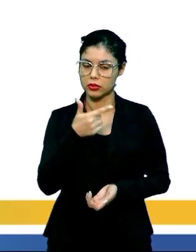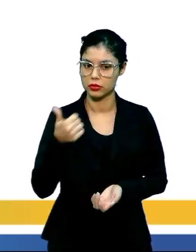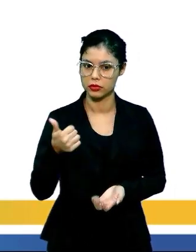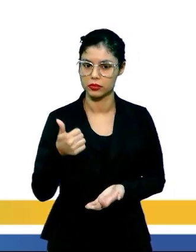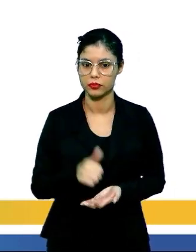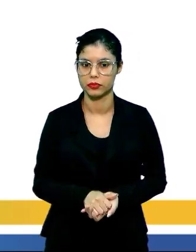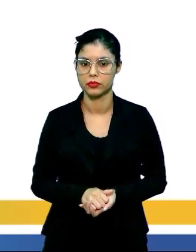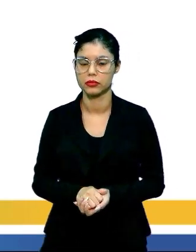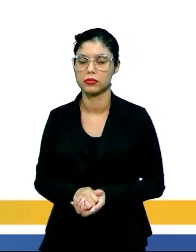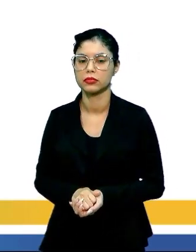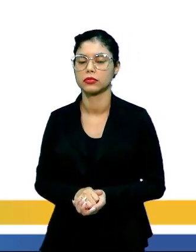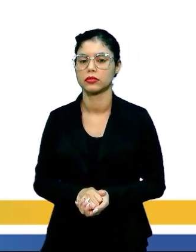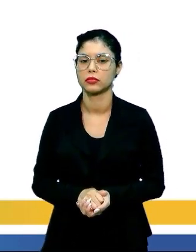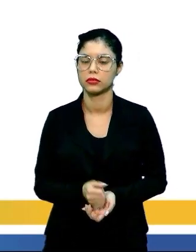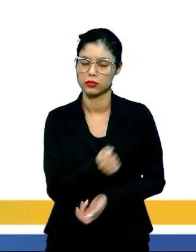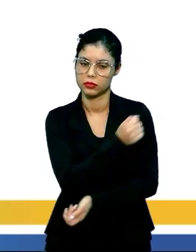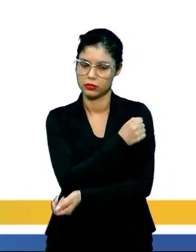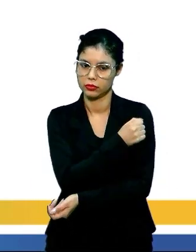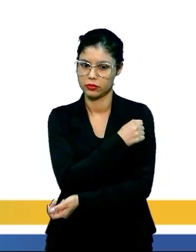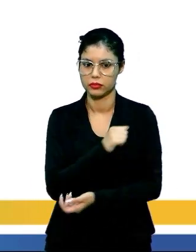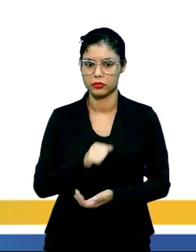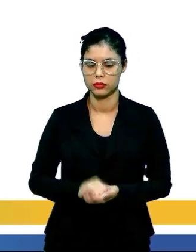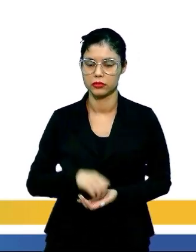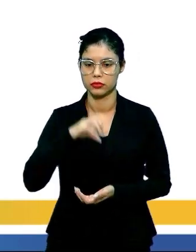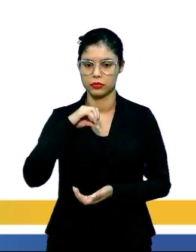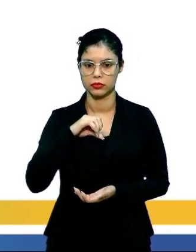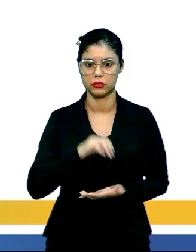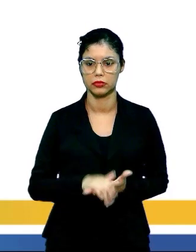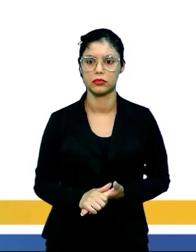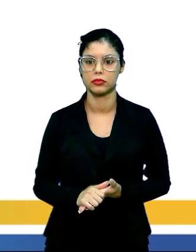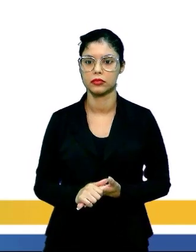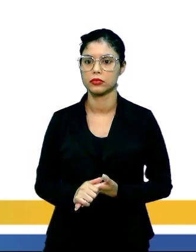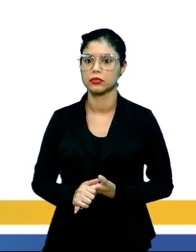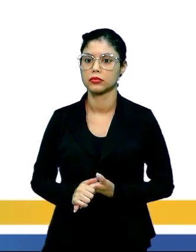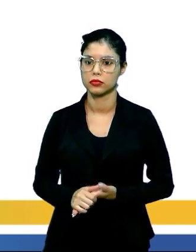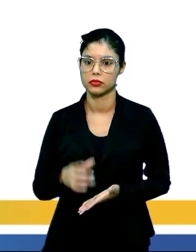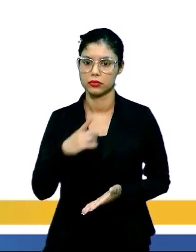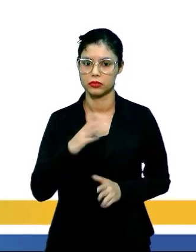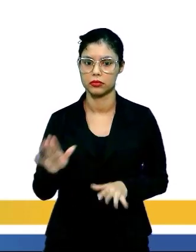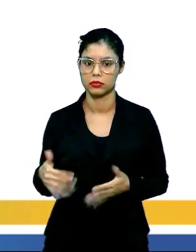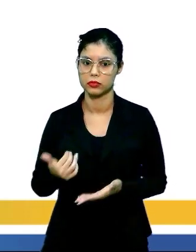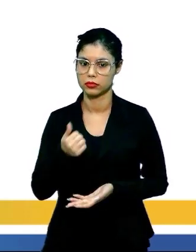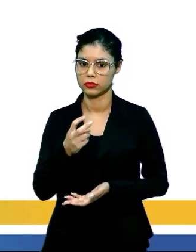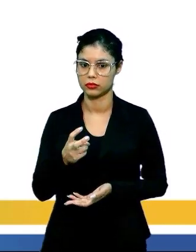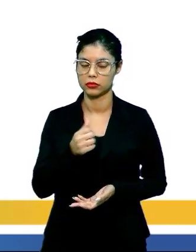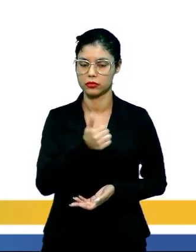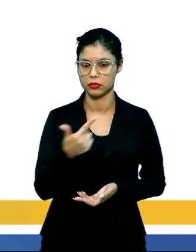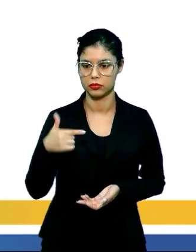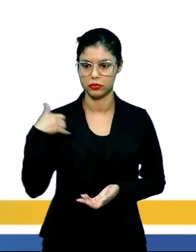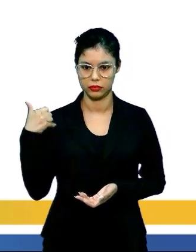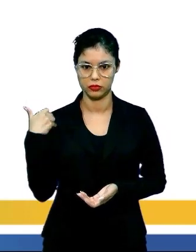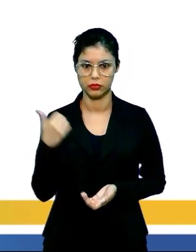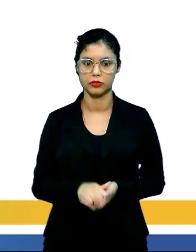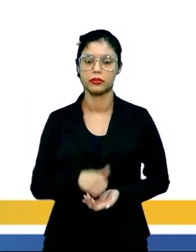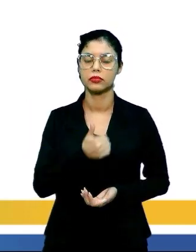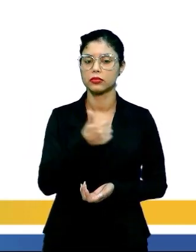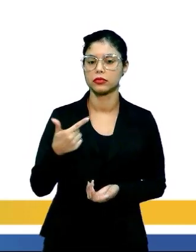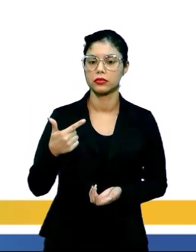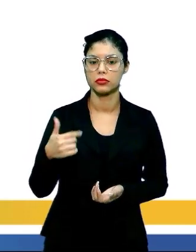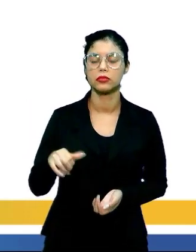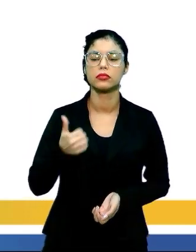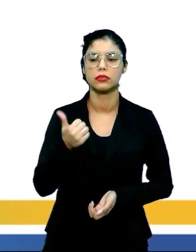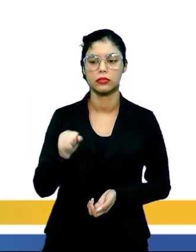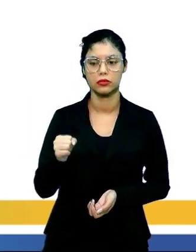21, tá? Alunos com 9 anos. Eu tenho 15 alunos com 12 anos. E eu tenho